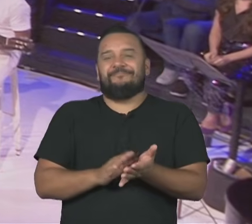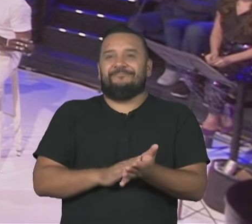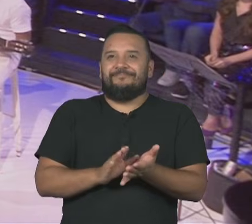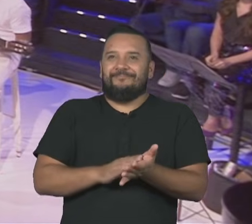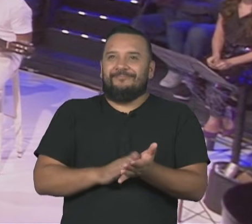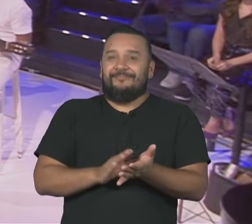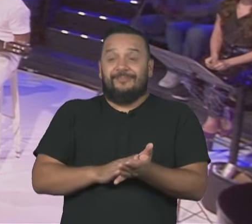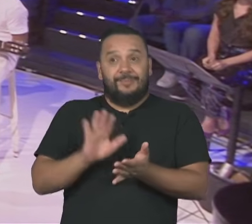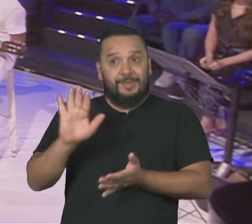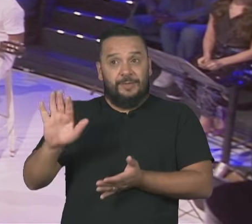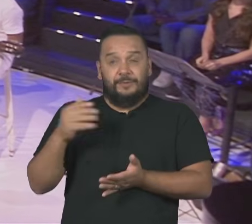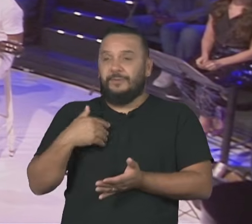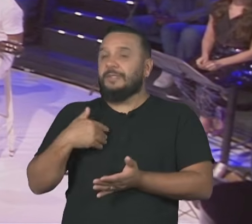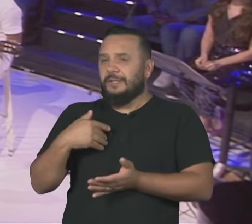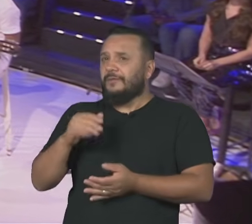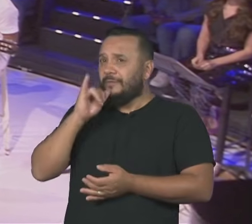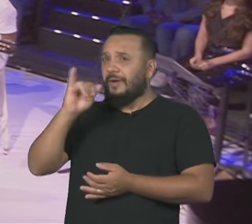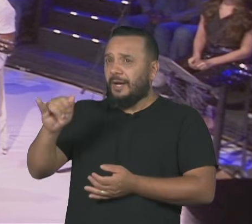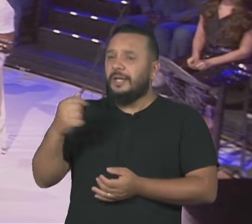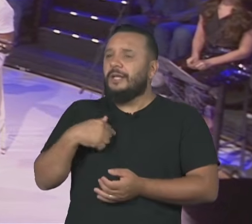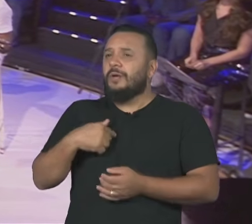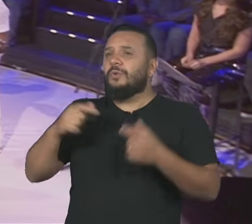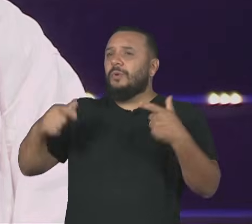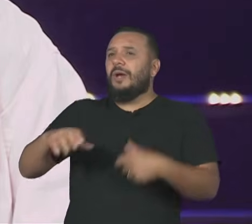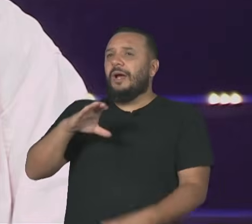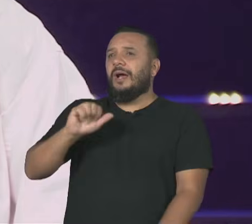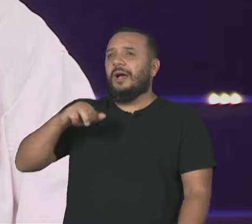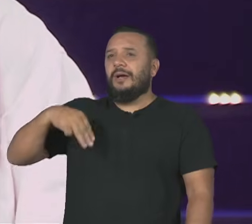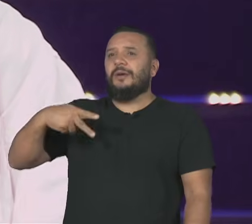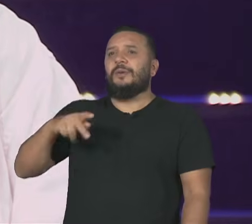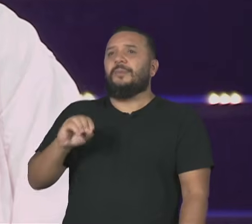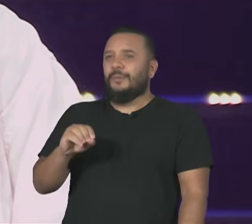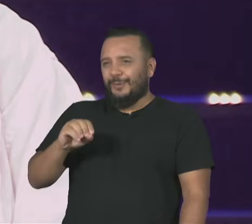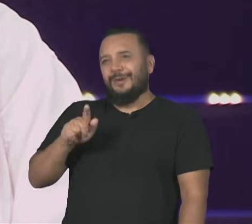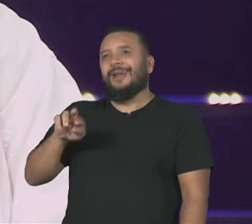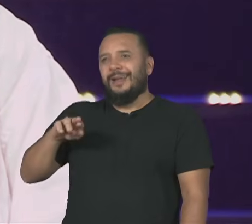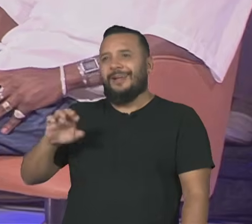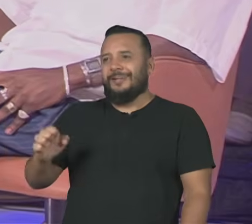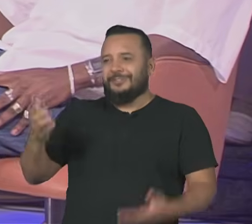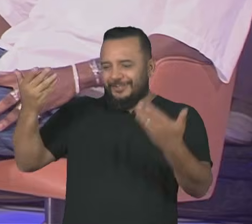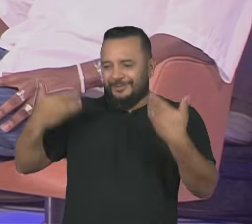A senha chega lá e diz, eu sou lá de Campo Grande, vim de convidado no Facebook.